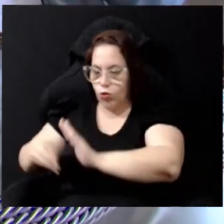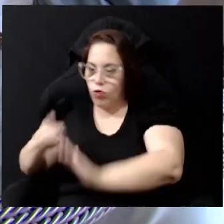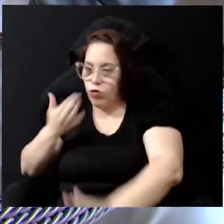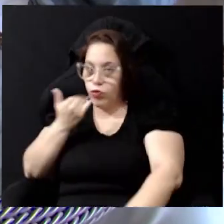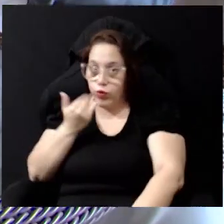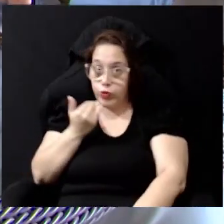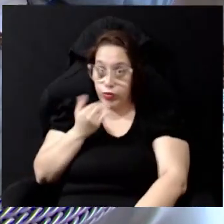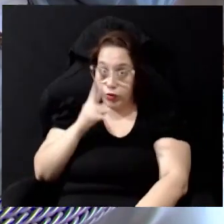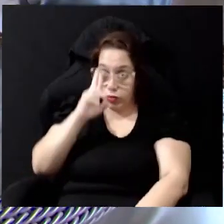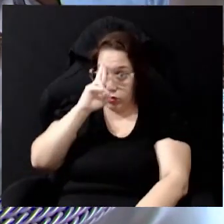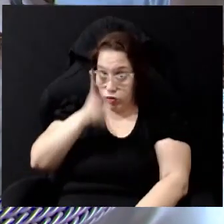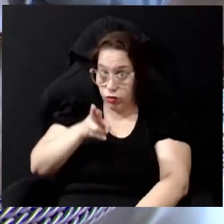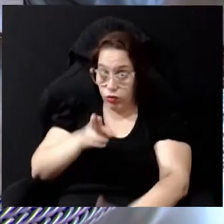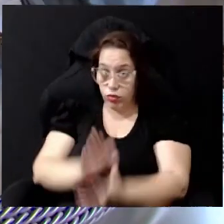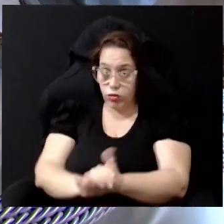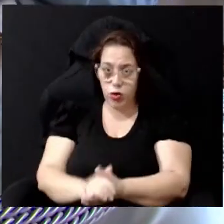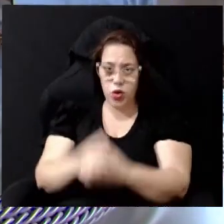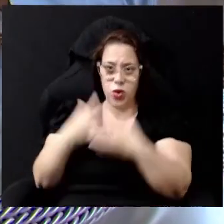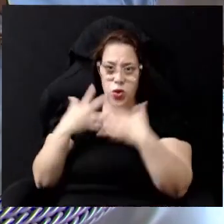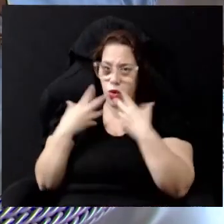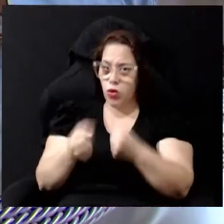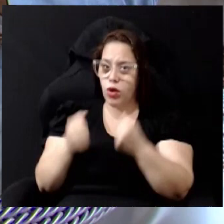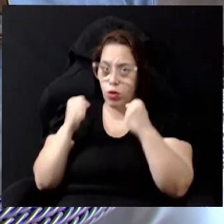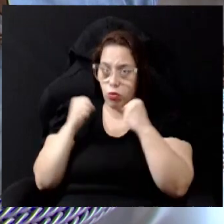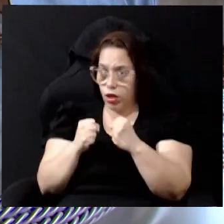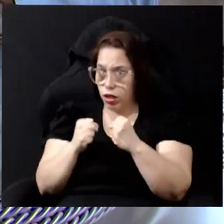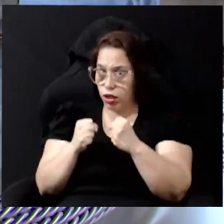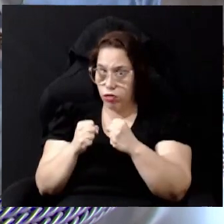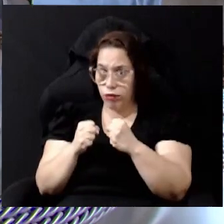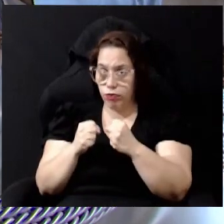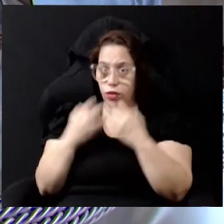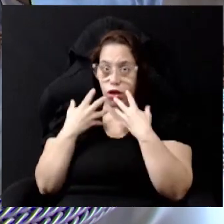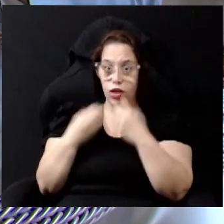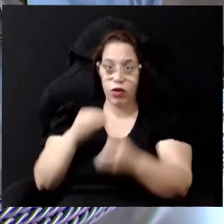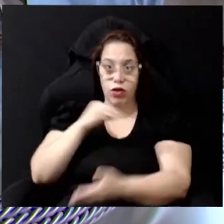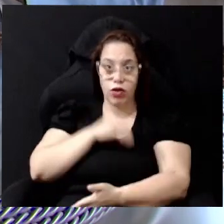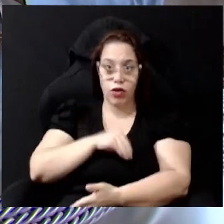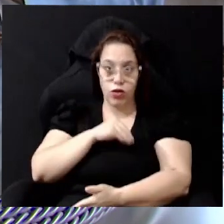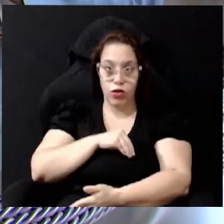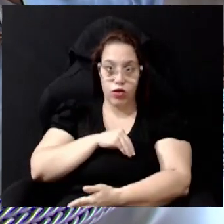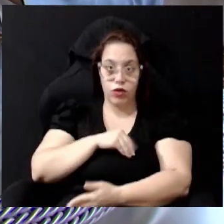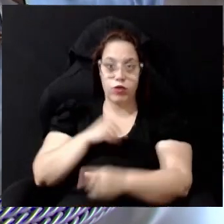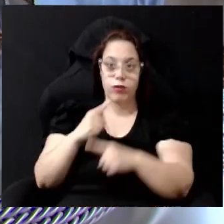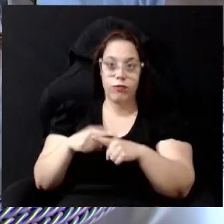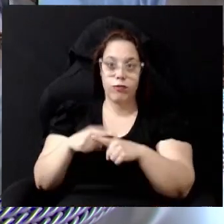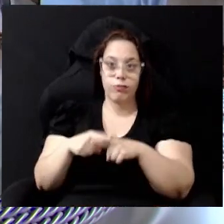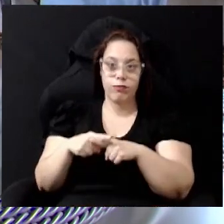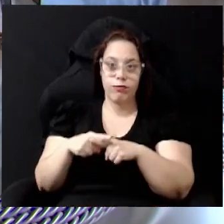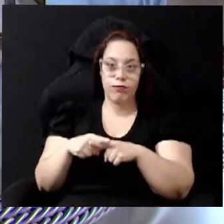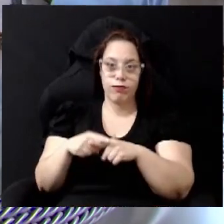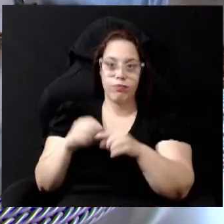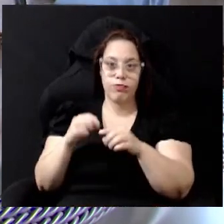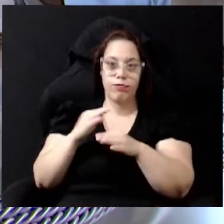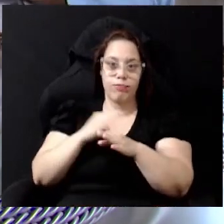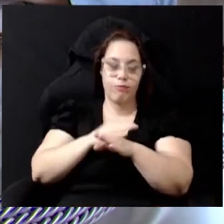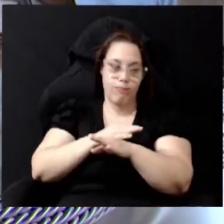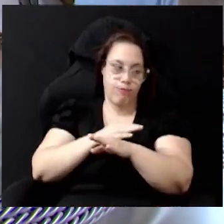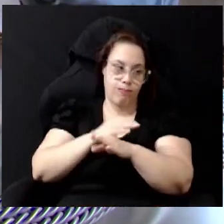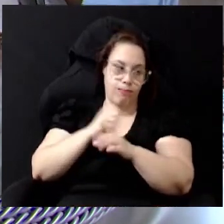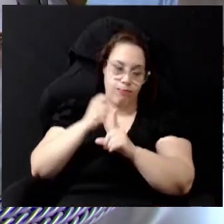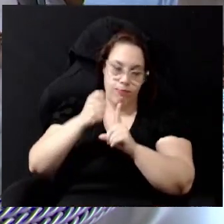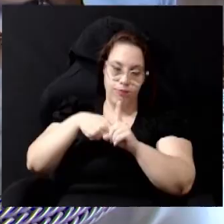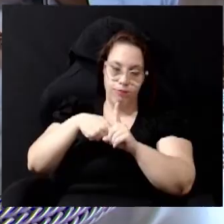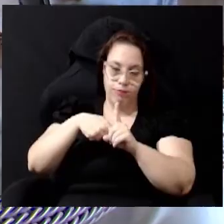comida, comprar tudo o que pudesse assim que recebesse o dinheiro, porque ao longo do mês ele tinha uma deterioração